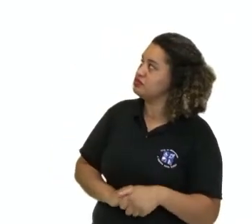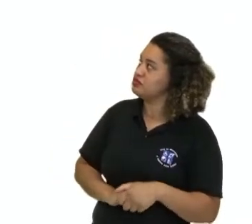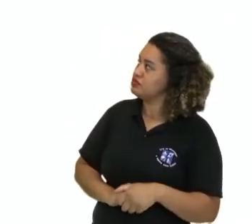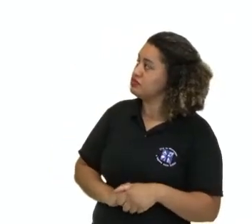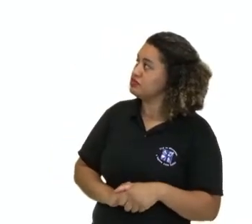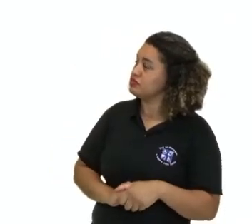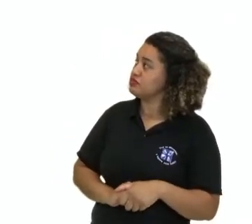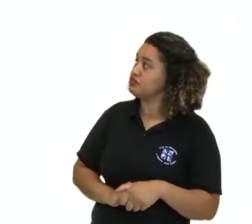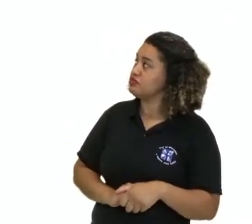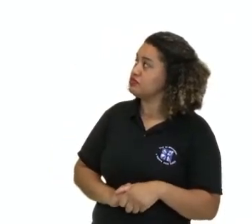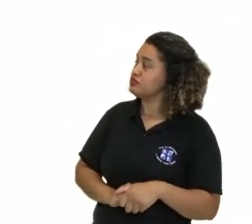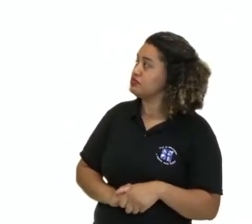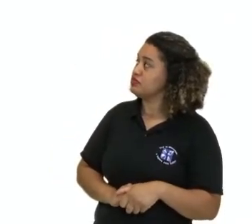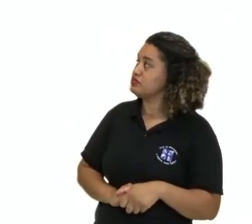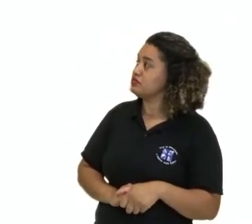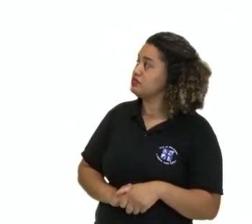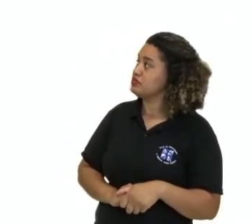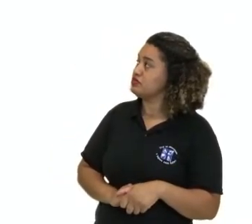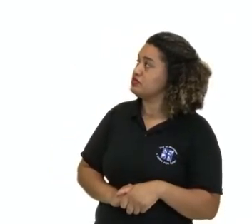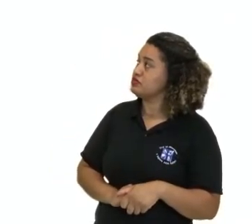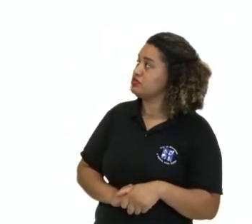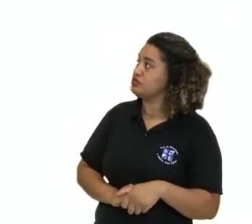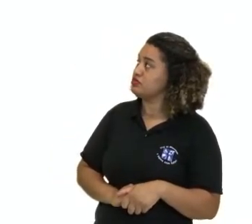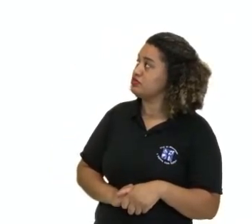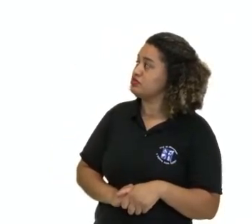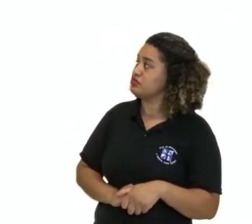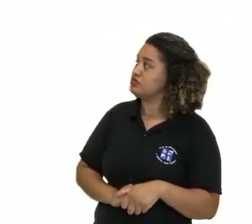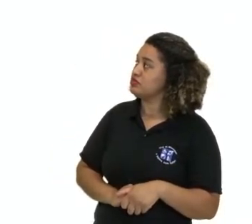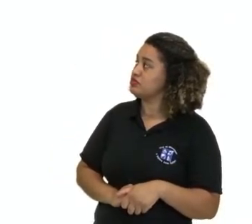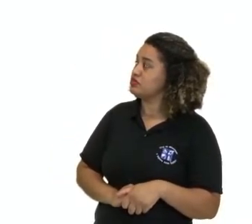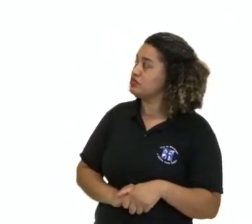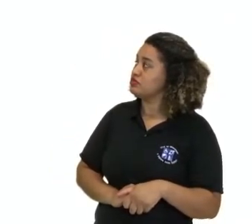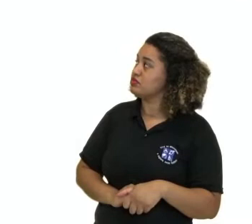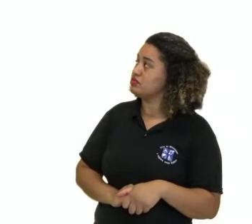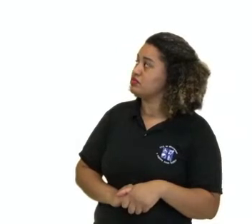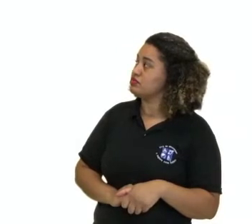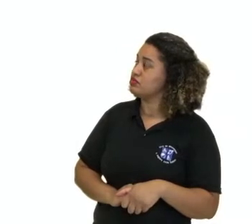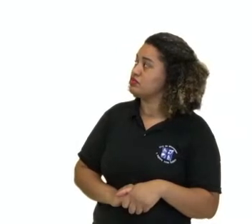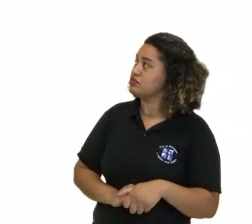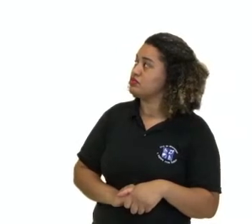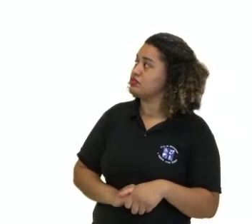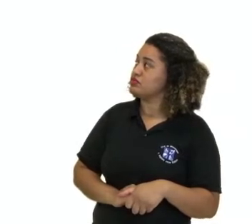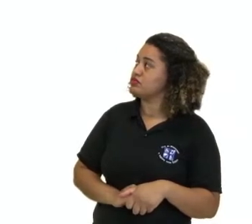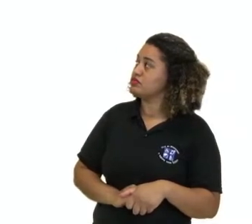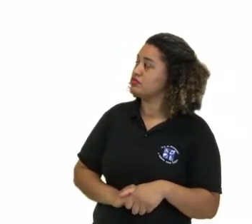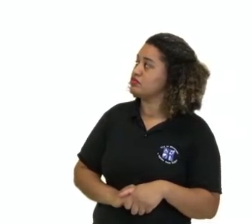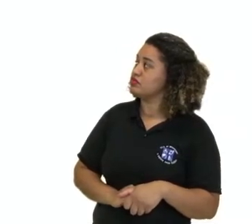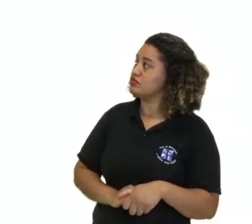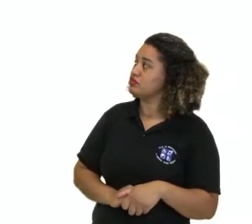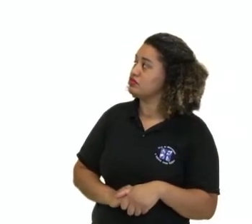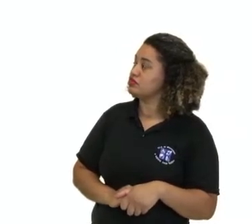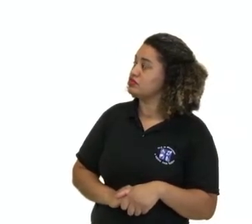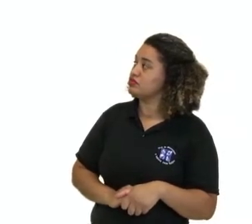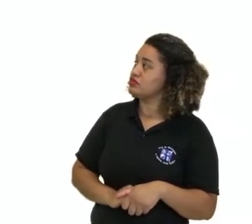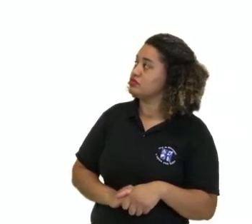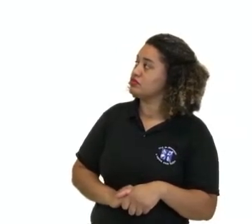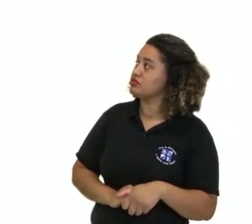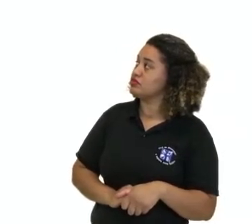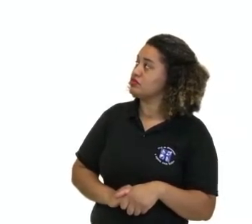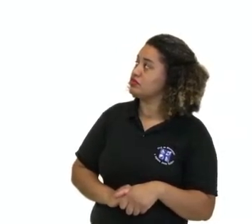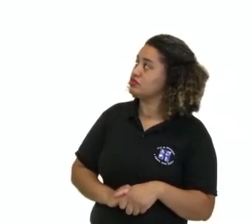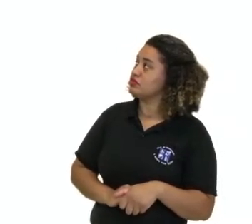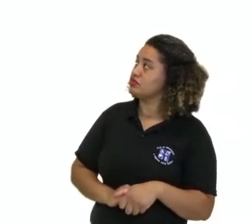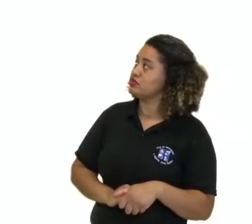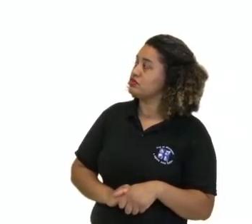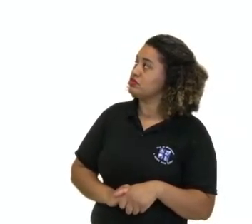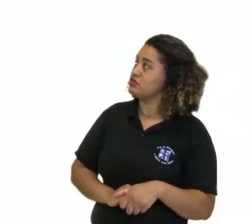para levar uma sova toma isso vai segura essa é inadimissível que no Terceiro Milênio ainda não tem um